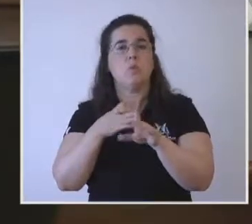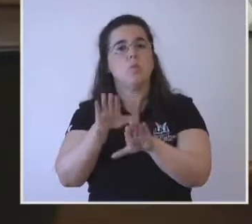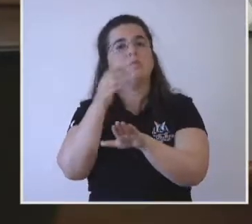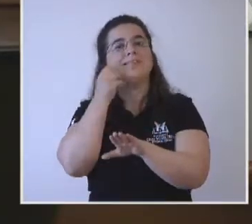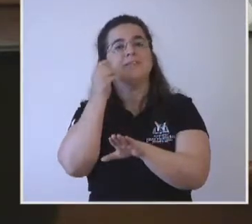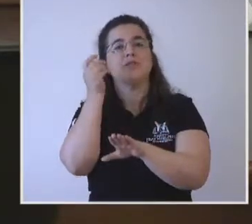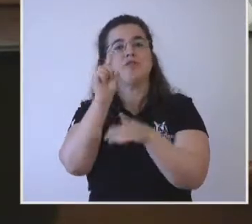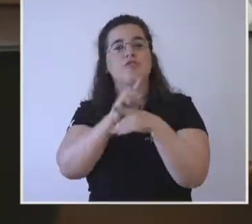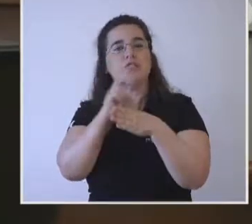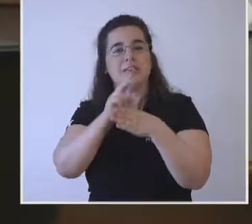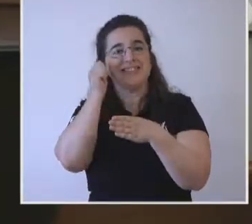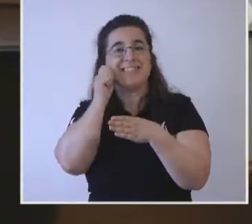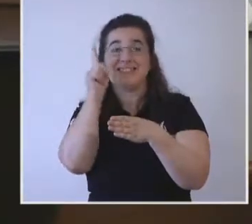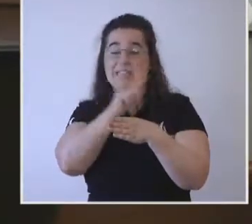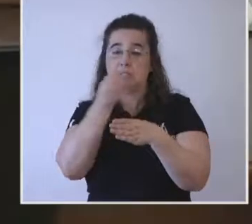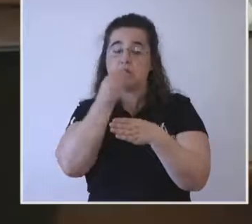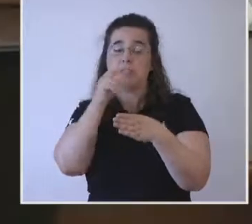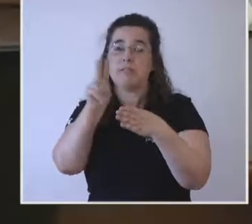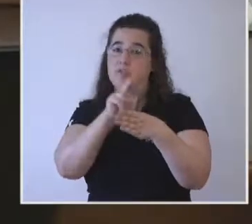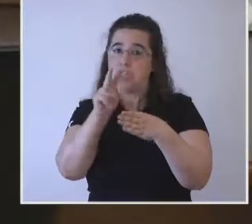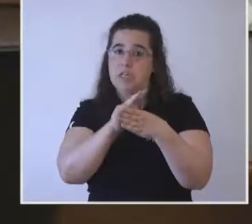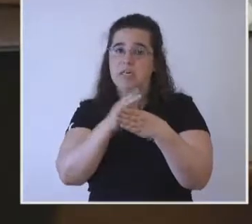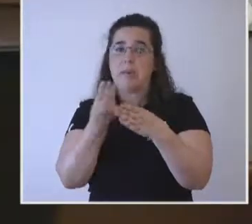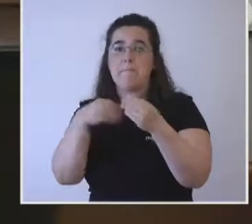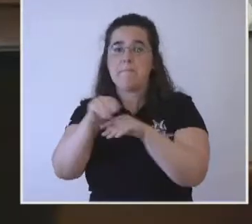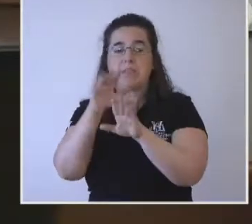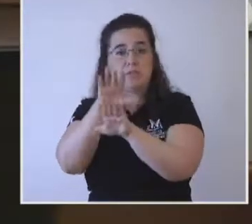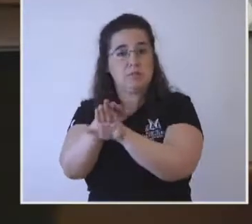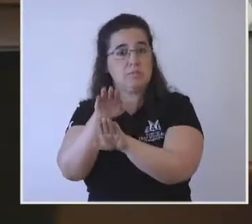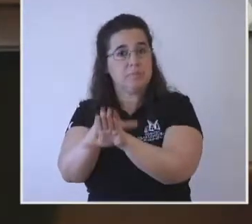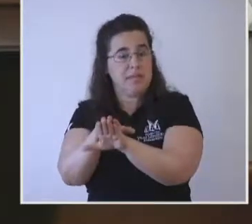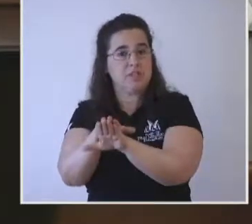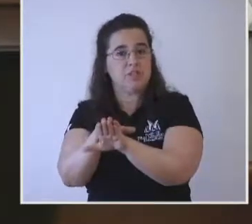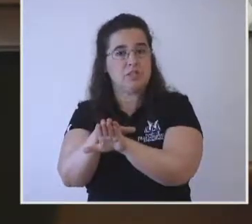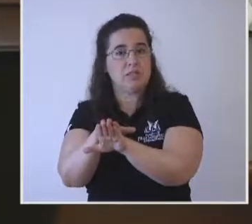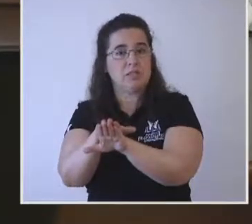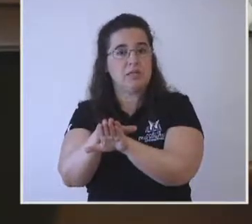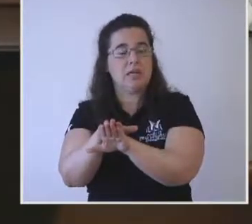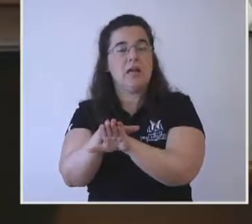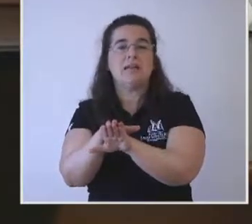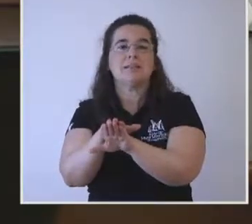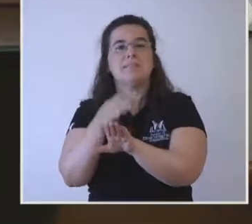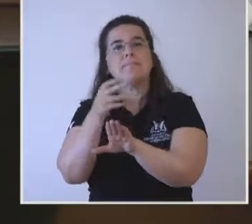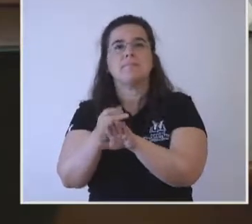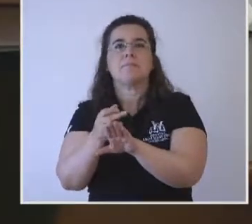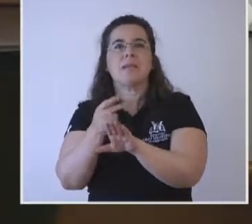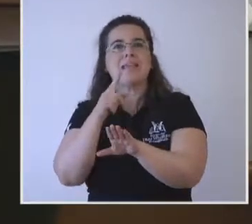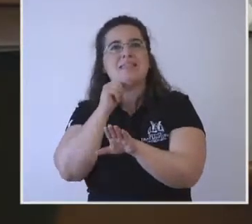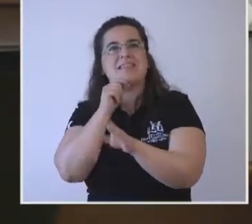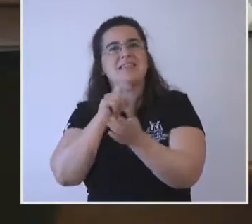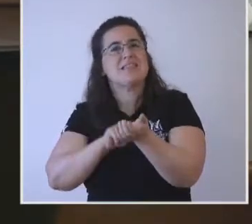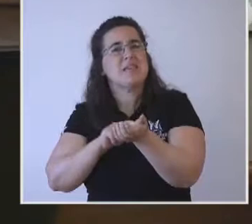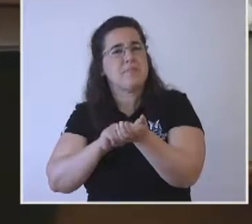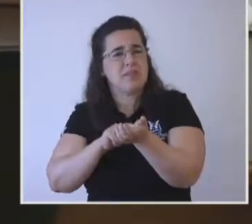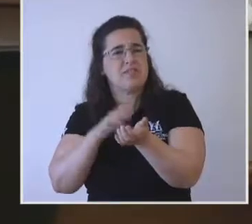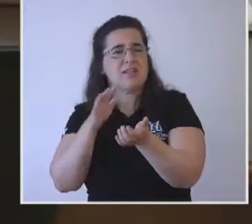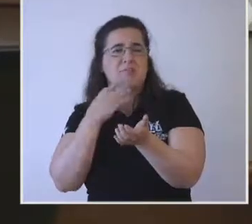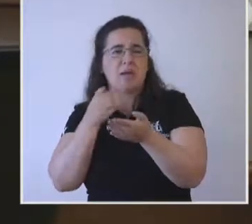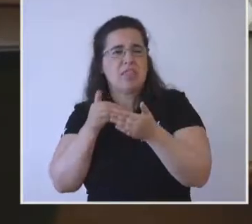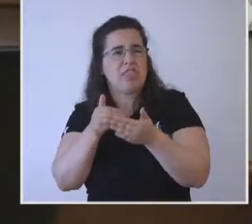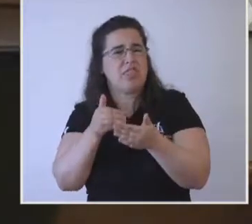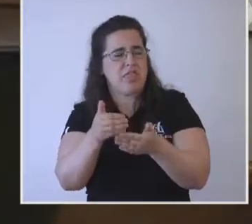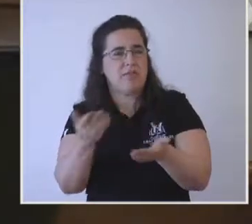falamos do colesterol, é engraçado que nesta comparação nem aparecem os véganos.